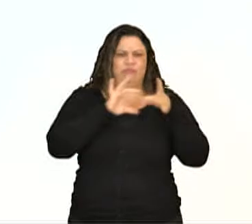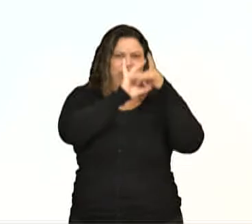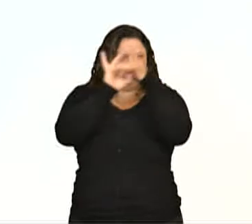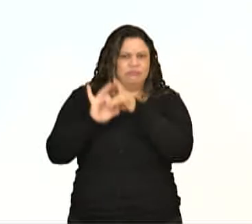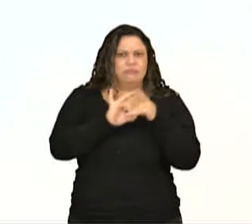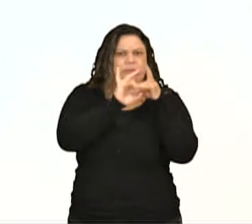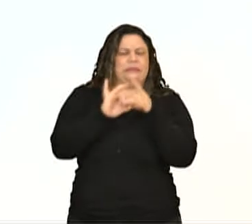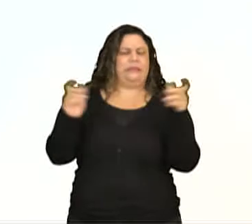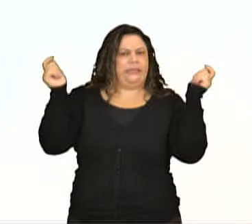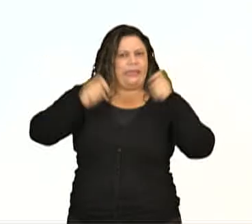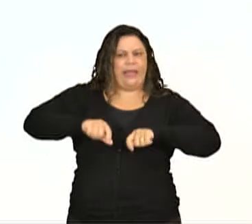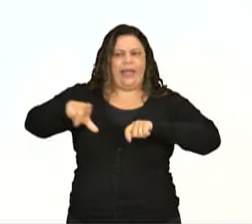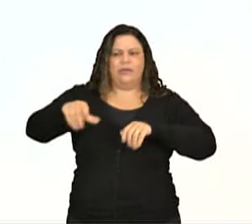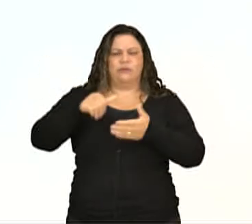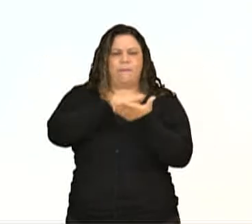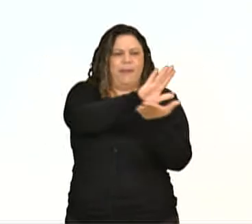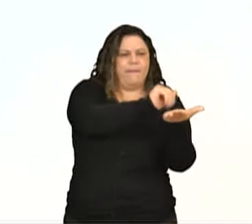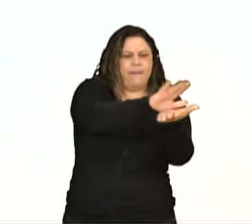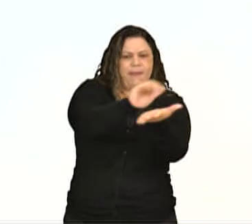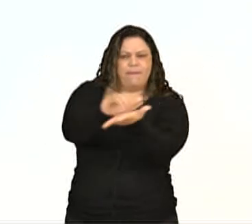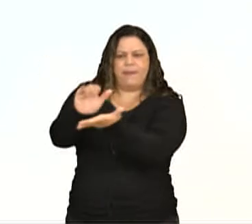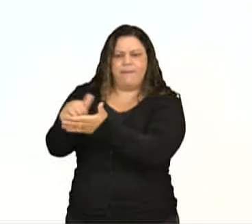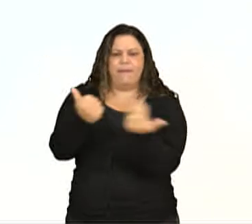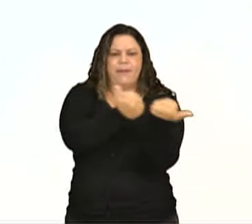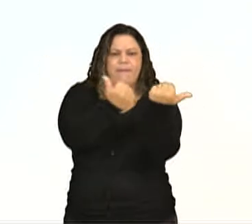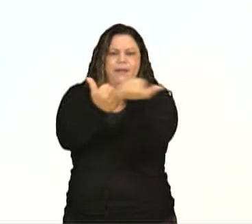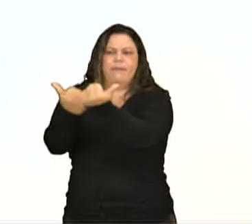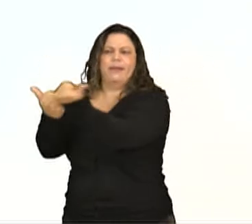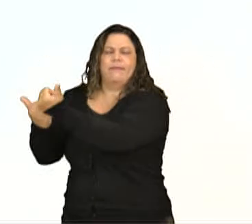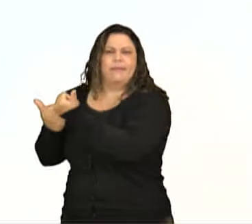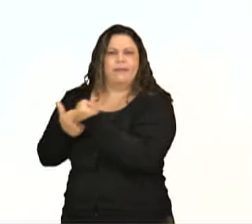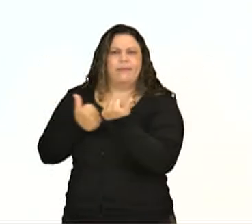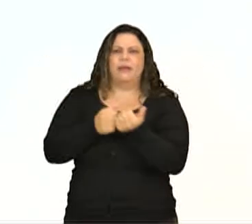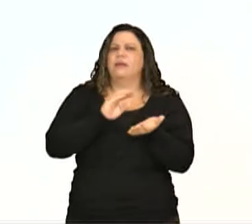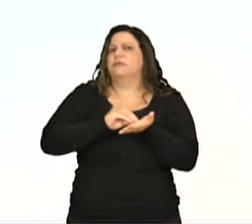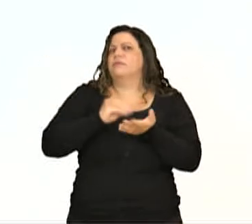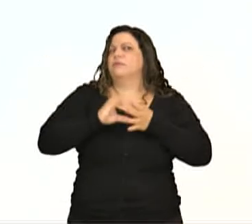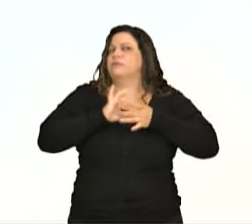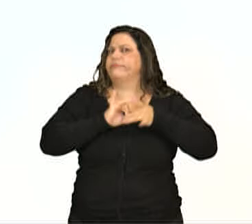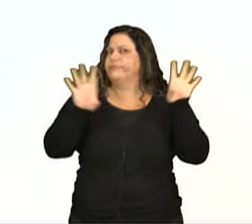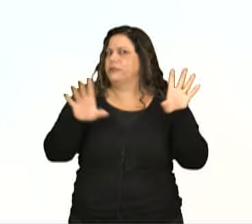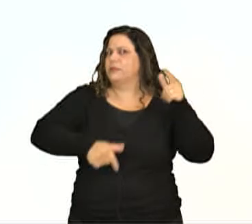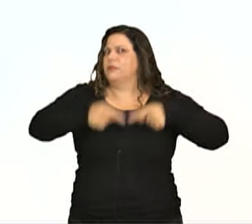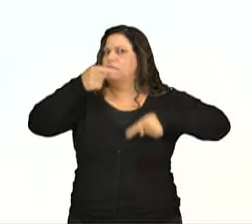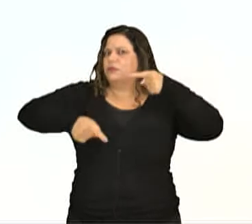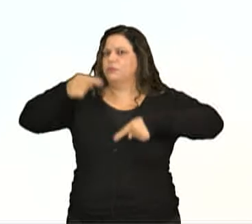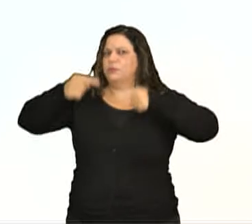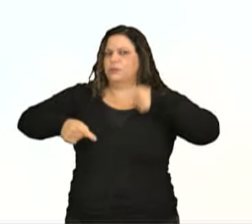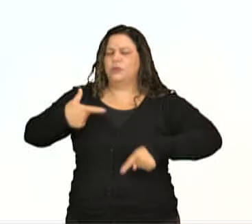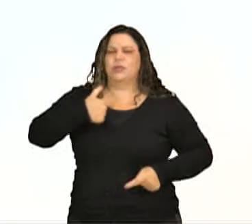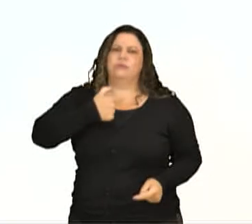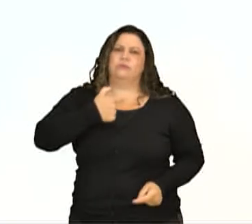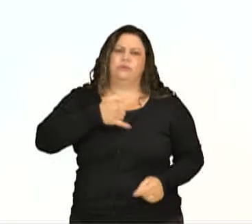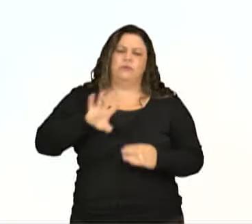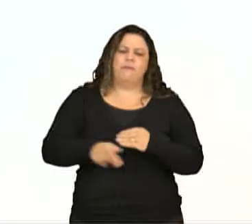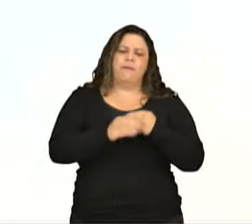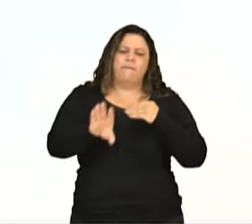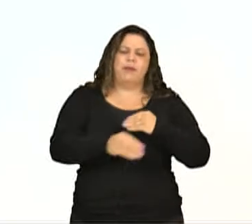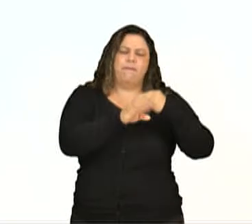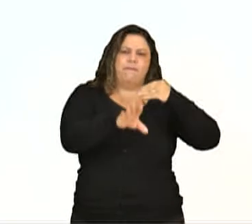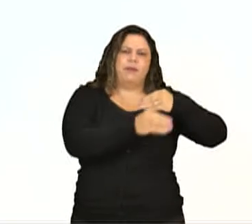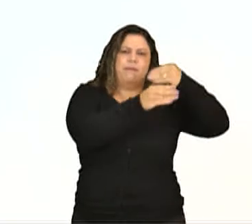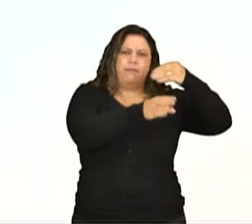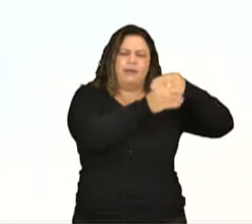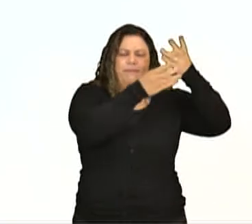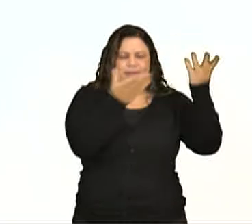tem elementos aí de falta de liberdade política no país e o Getúlio Vargas acumulando as funções do executivo